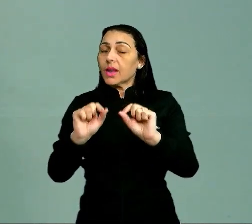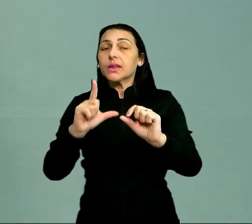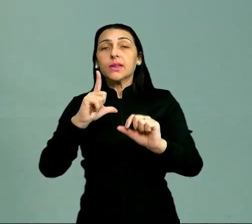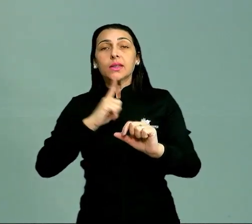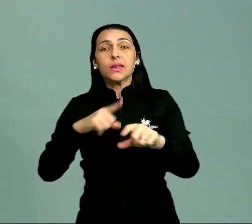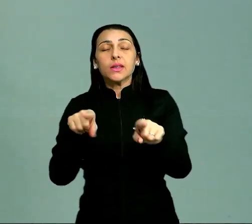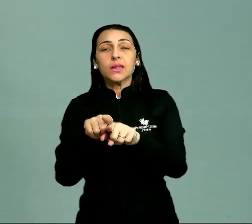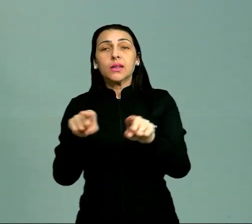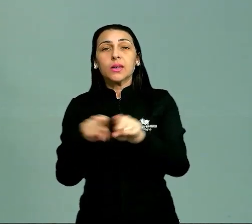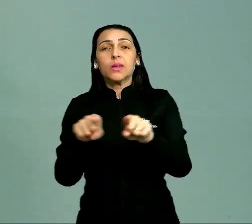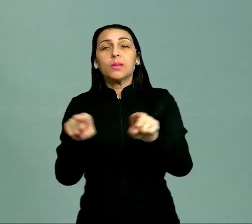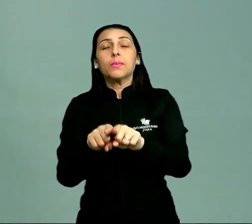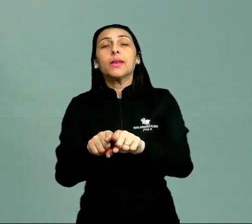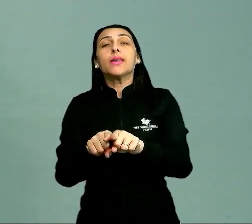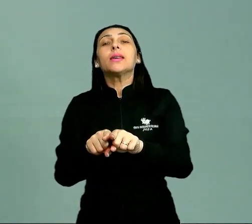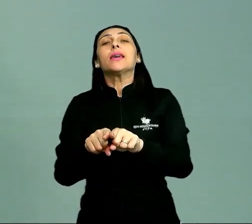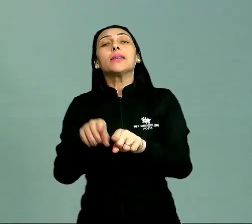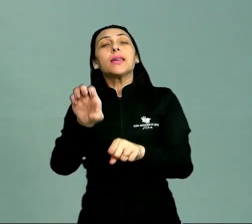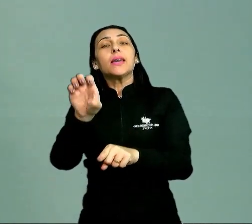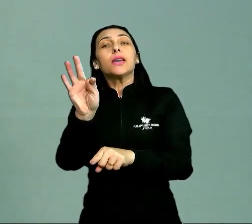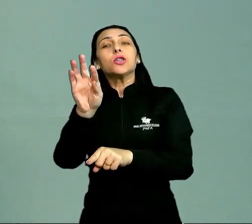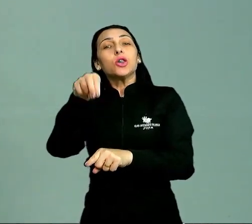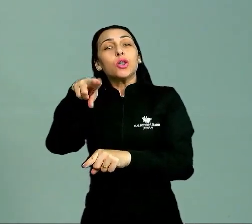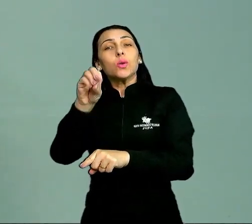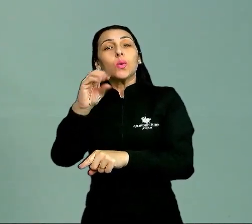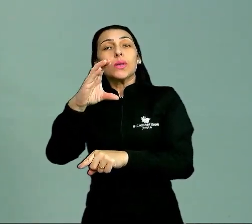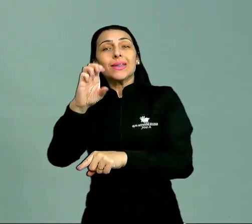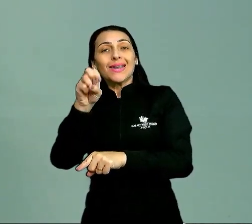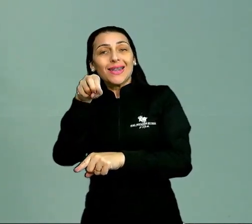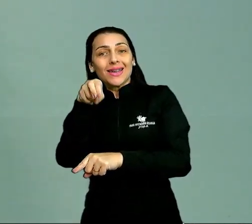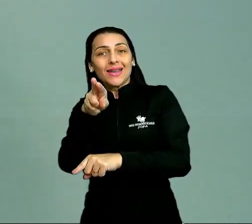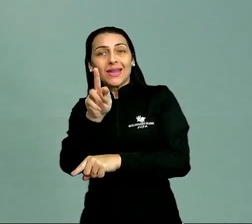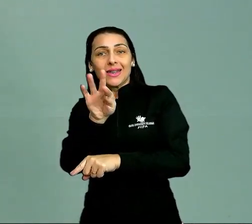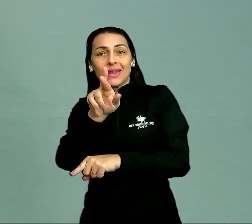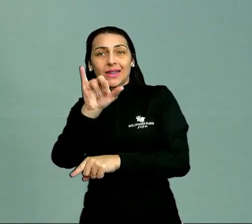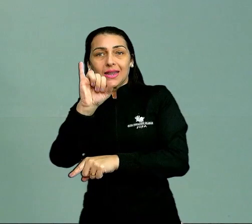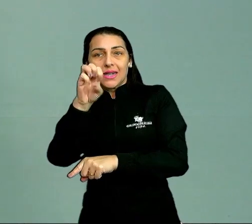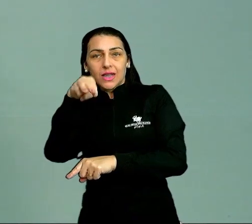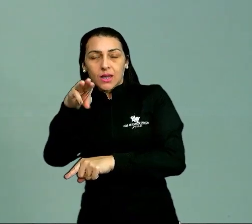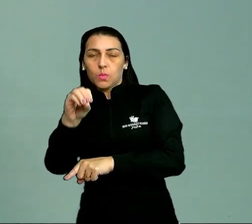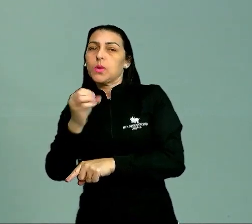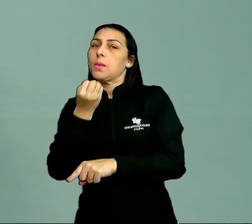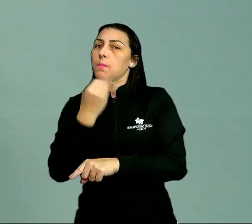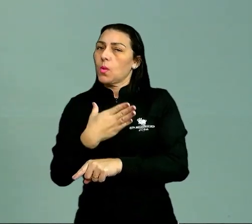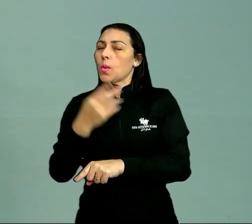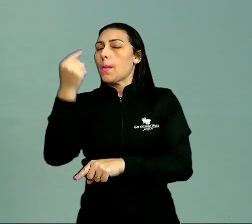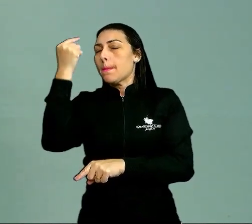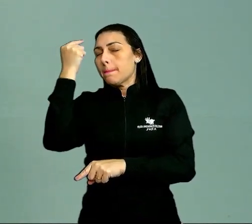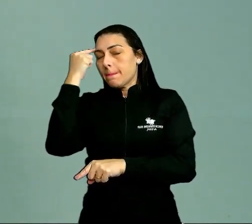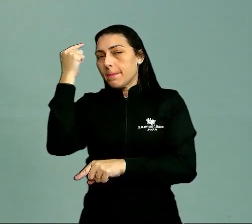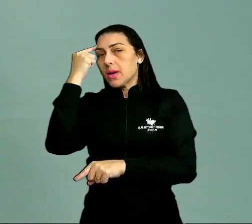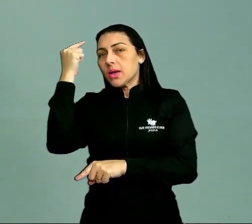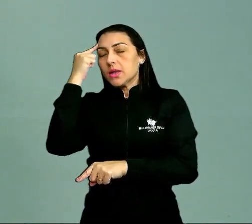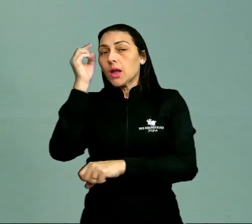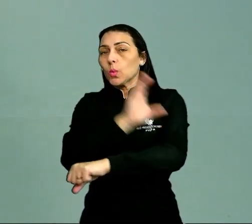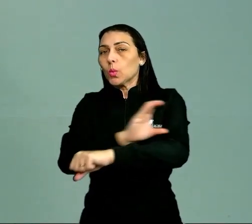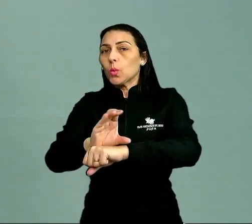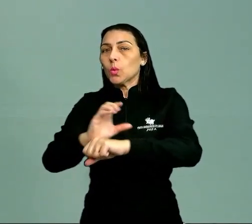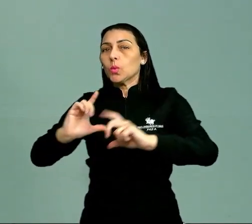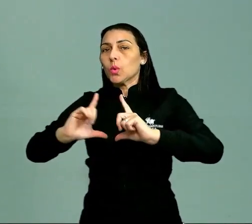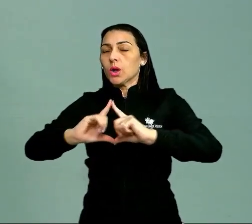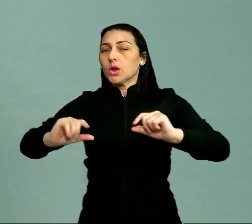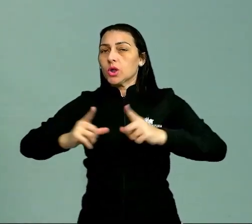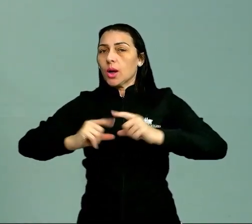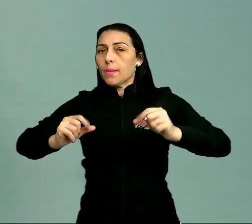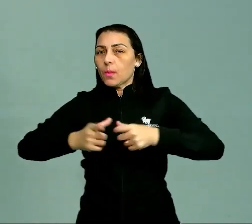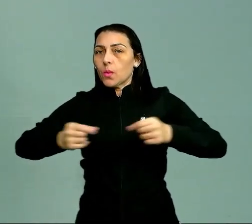existe também um etnocentrismo que é necessário. Então, quando eu vou pensar a cultura japonesa, por exemplo, eu só posso